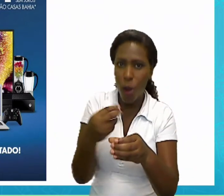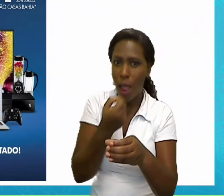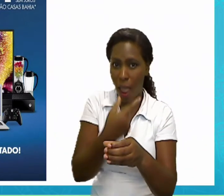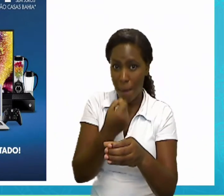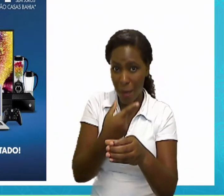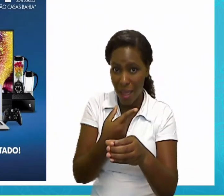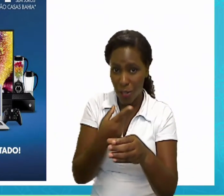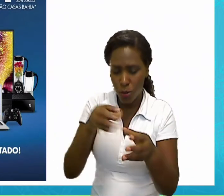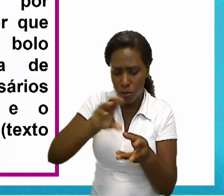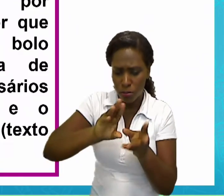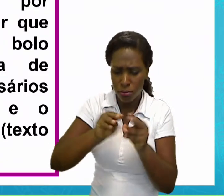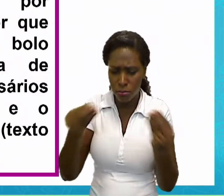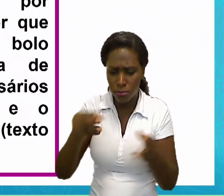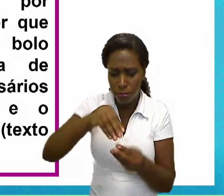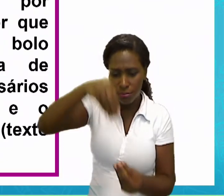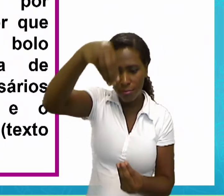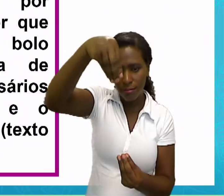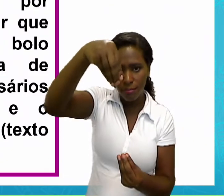prescritivos.